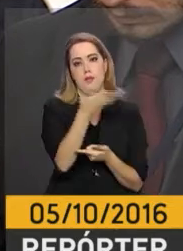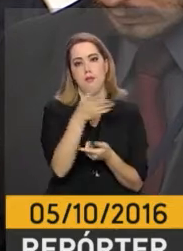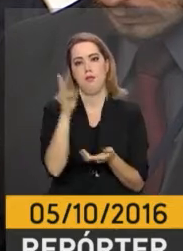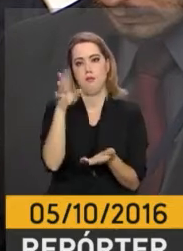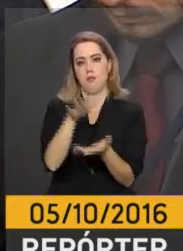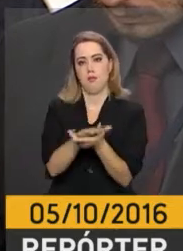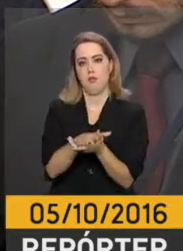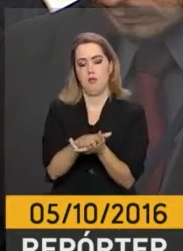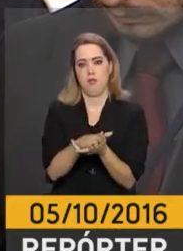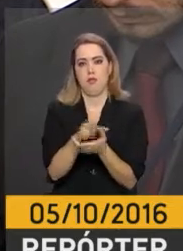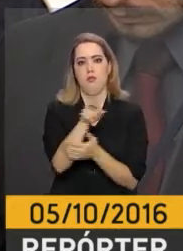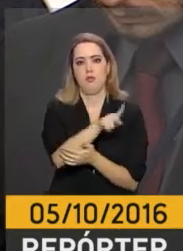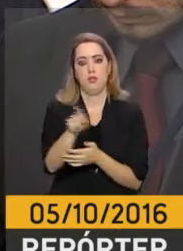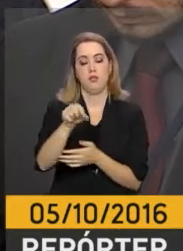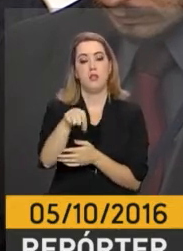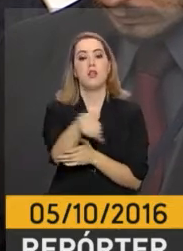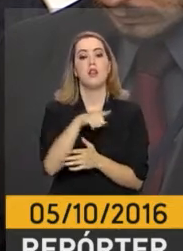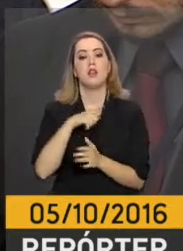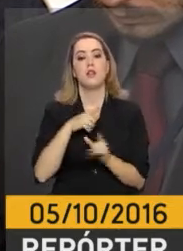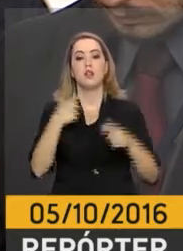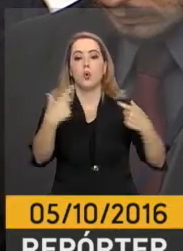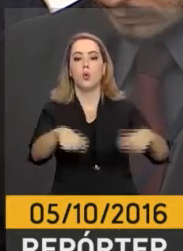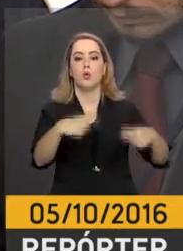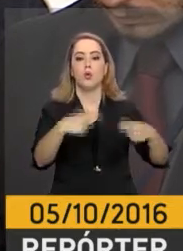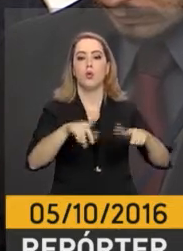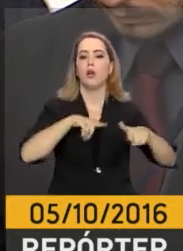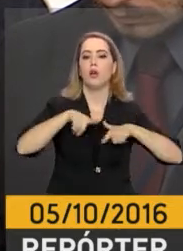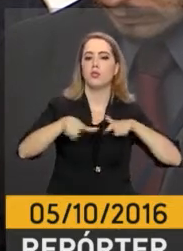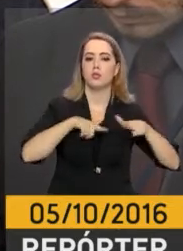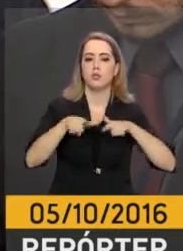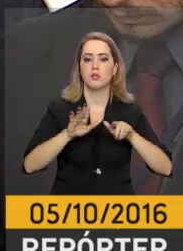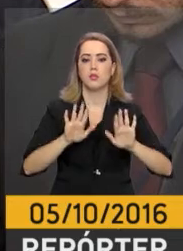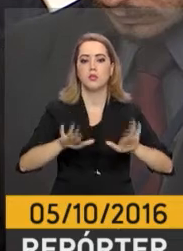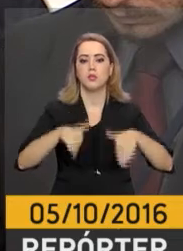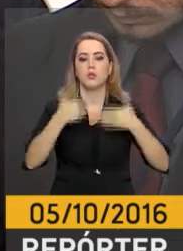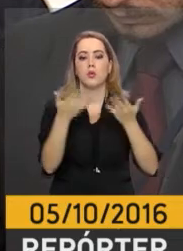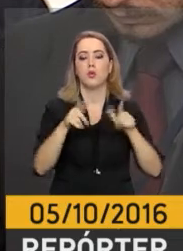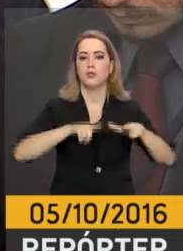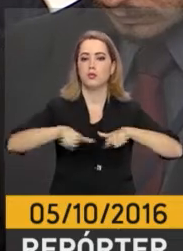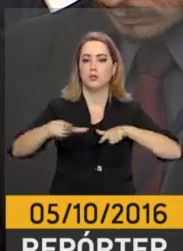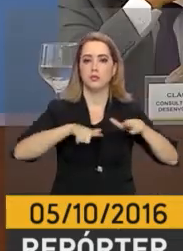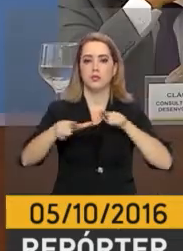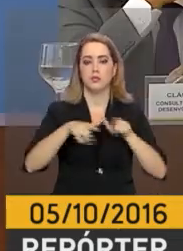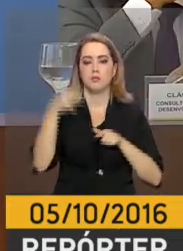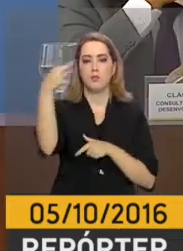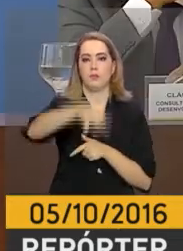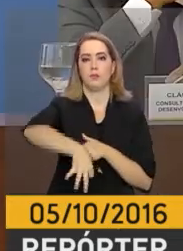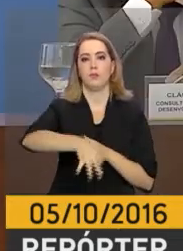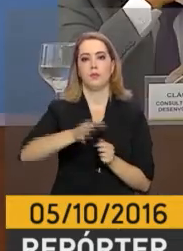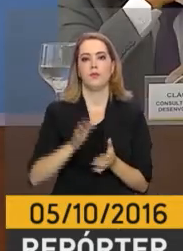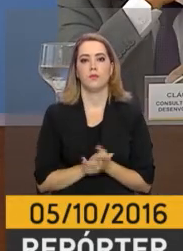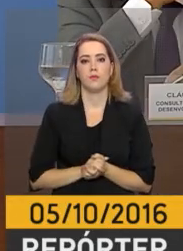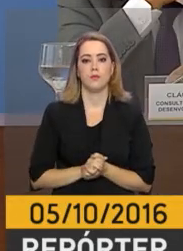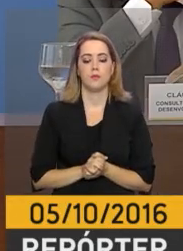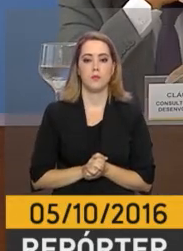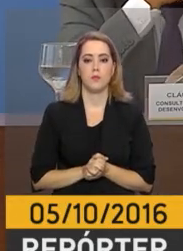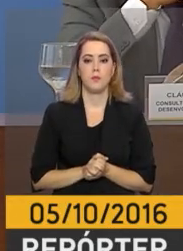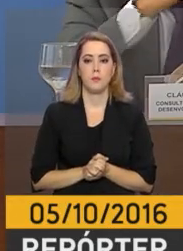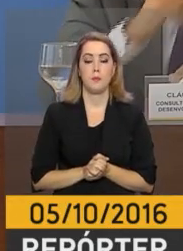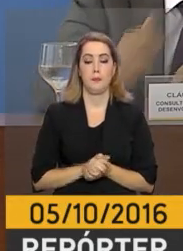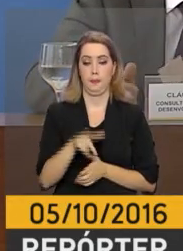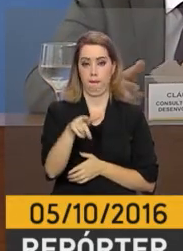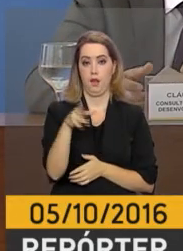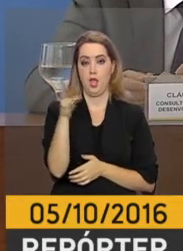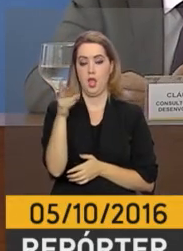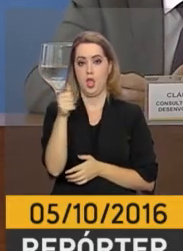ela vai ter um gabinete aqui no planalto que ela vai ter qualquer situação exata dela por favor bom a primeira dama